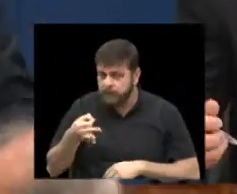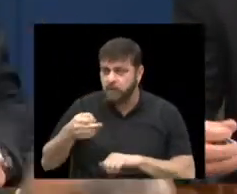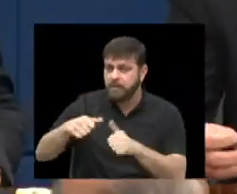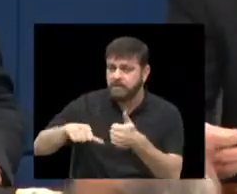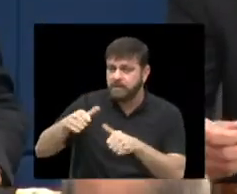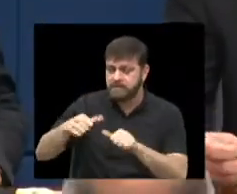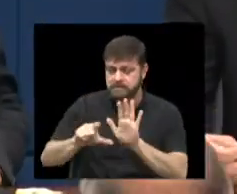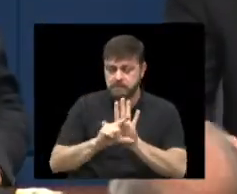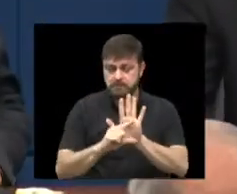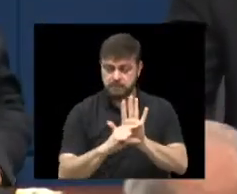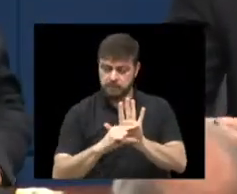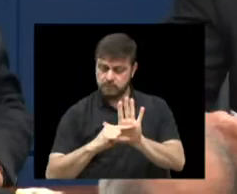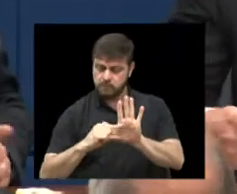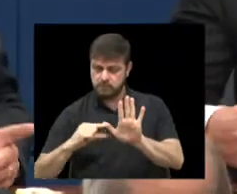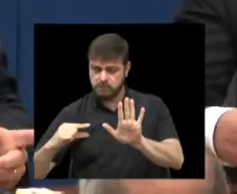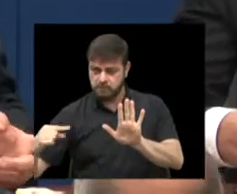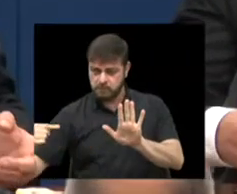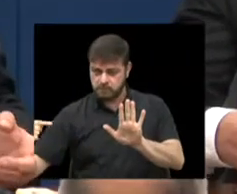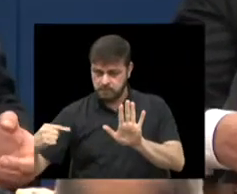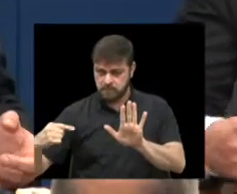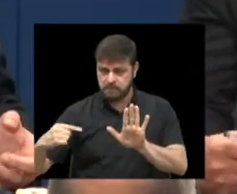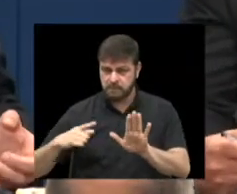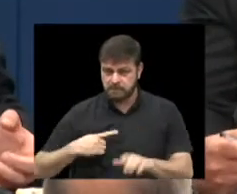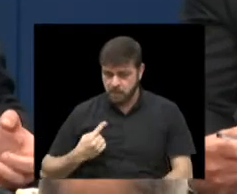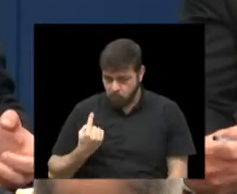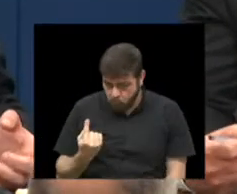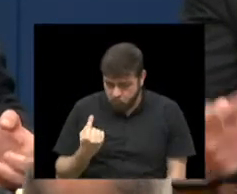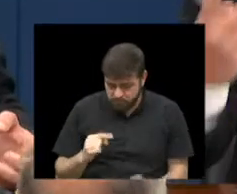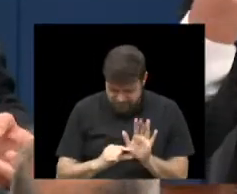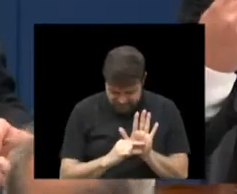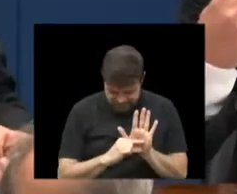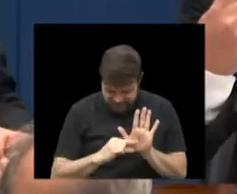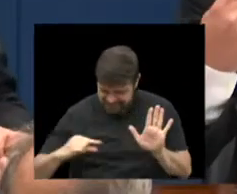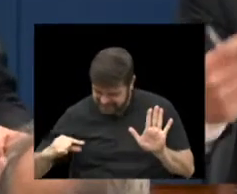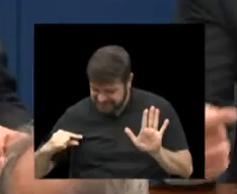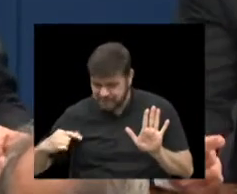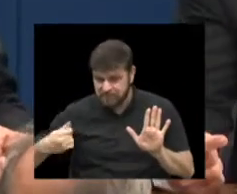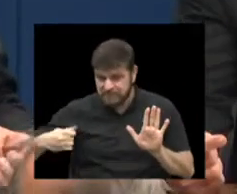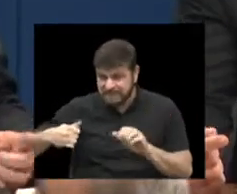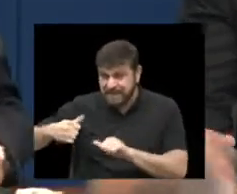emenda. Há uma única emenda.